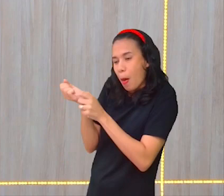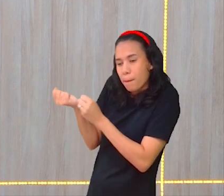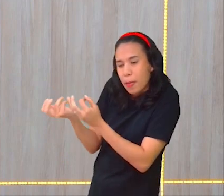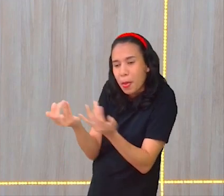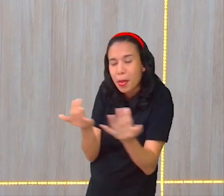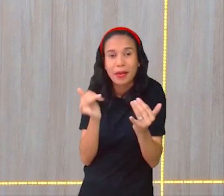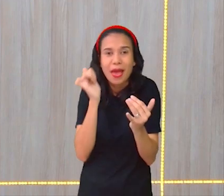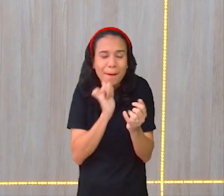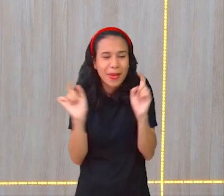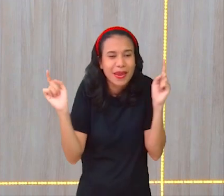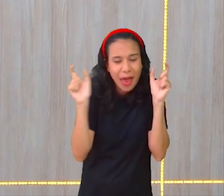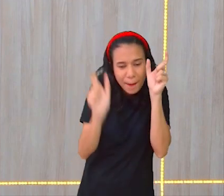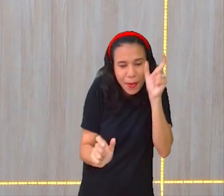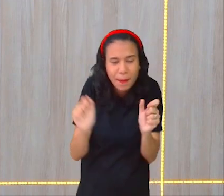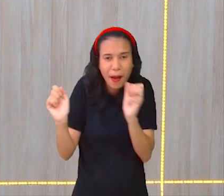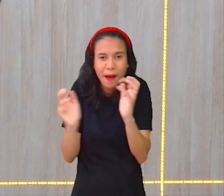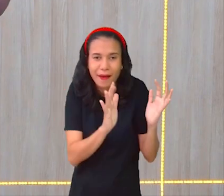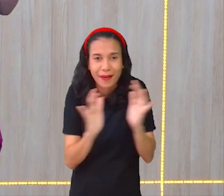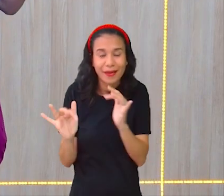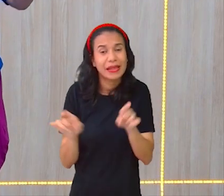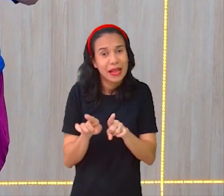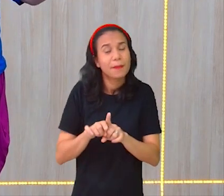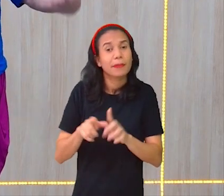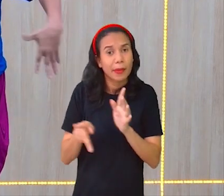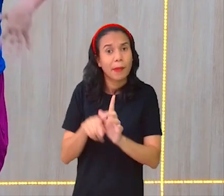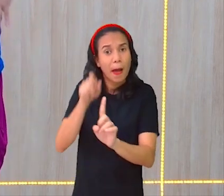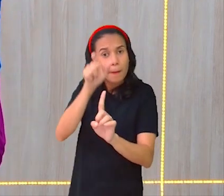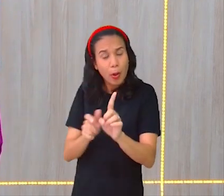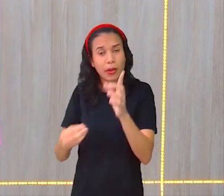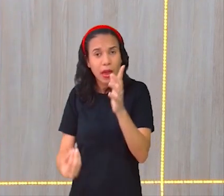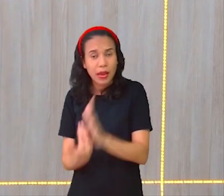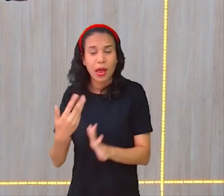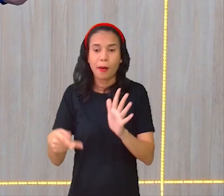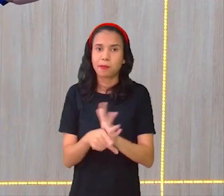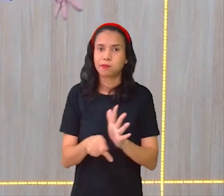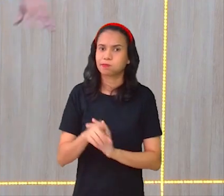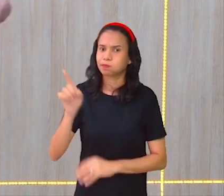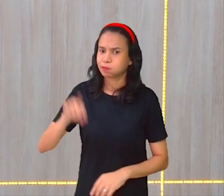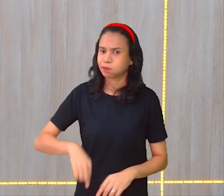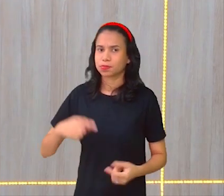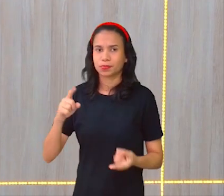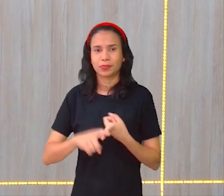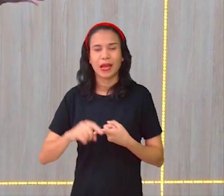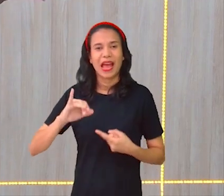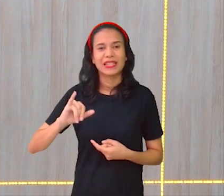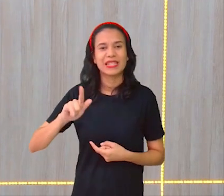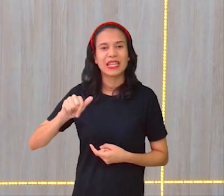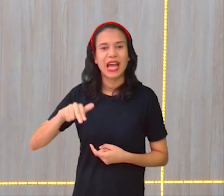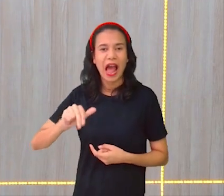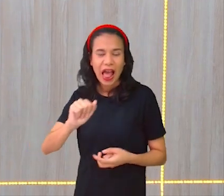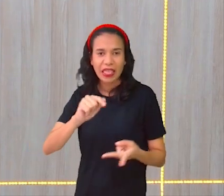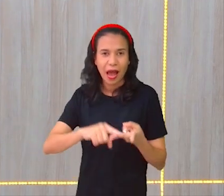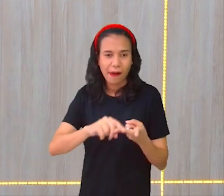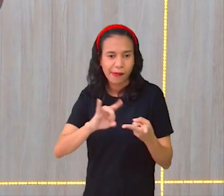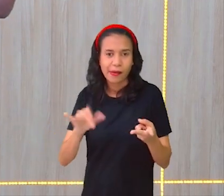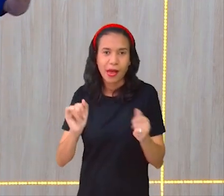Tem as pastoras, e tem também personagens que ao longo do tempo foram surgindo, personagens profanos, como a cigana. Aí tem